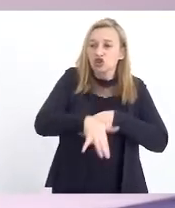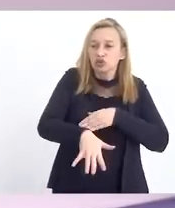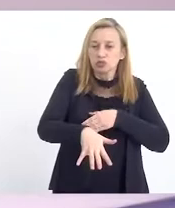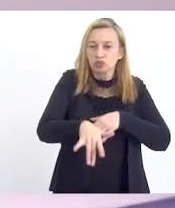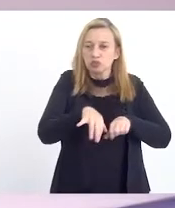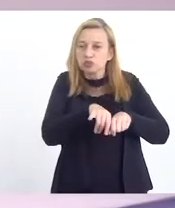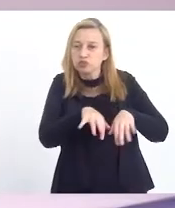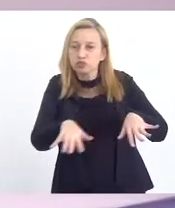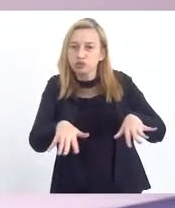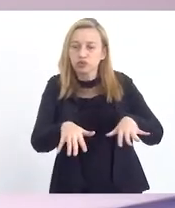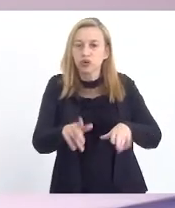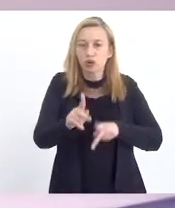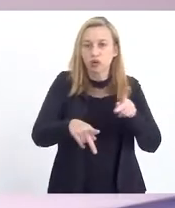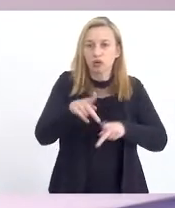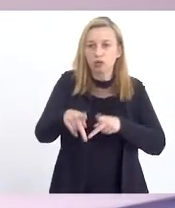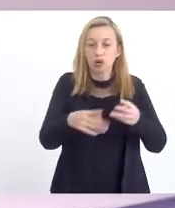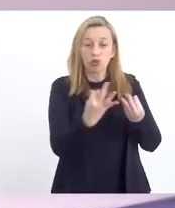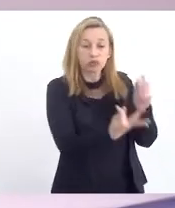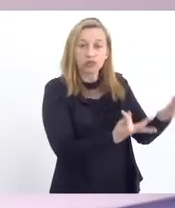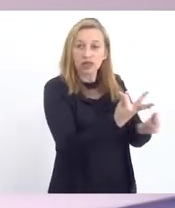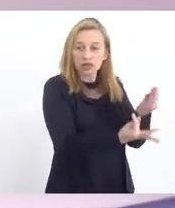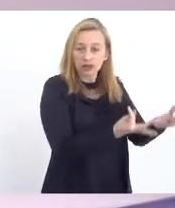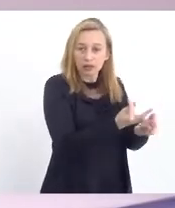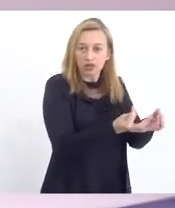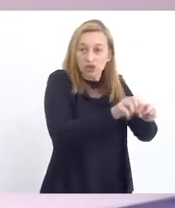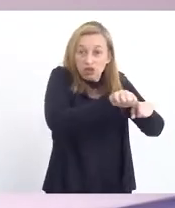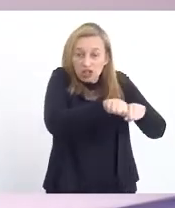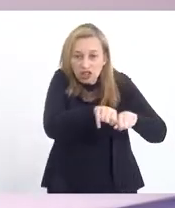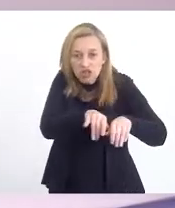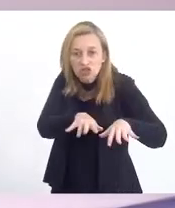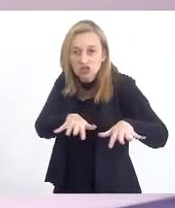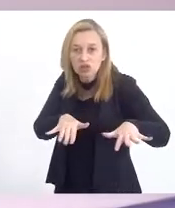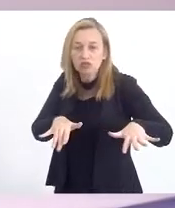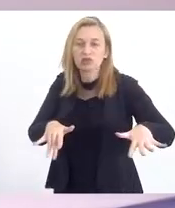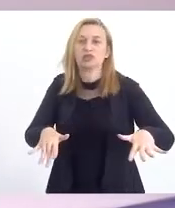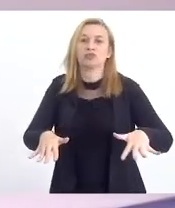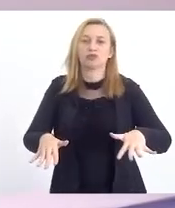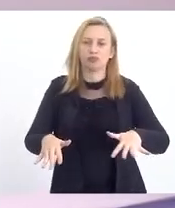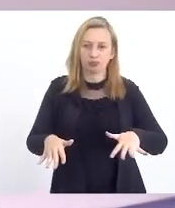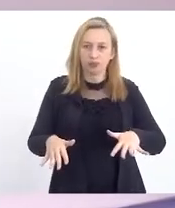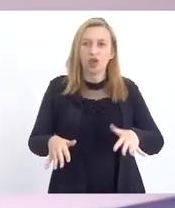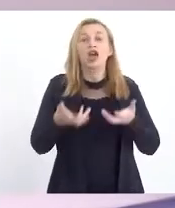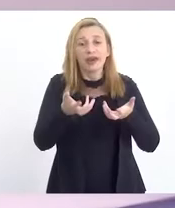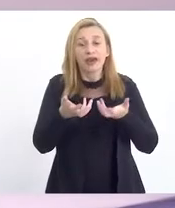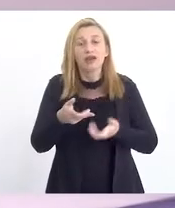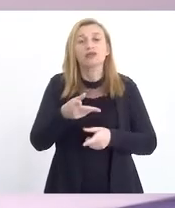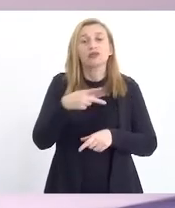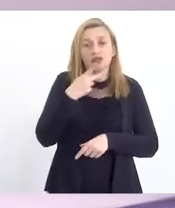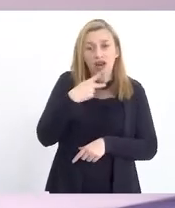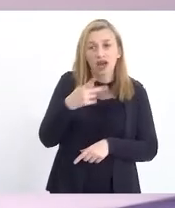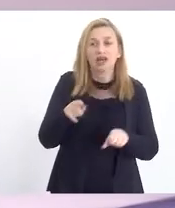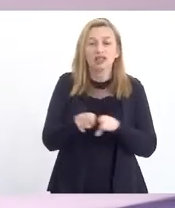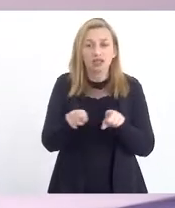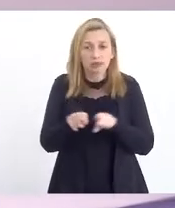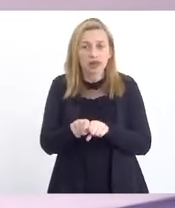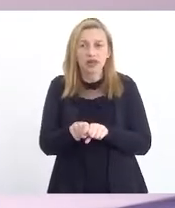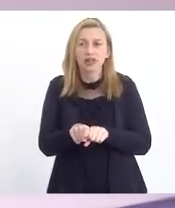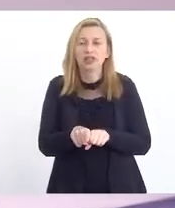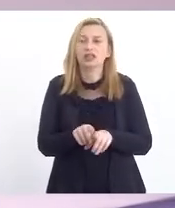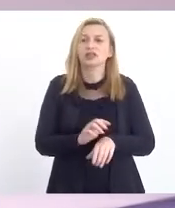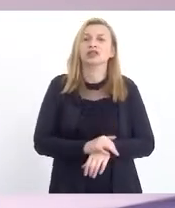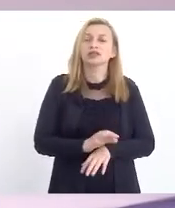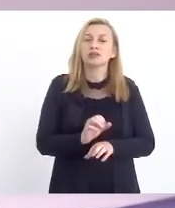três etapas são a coleta, o tratamento e a distribuição propriamente dita. Quero, inclusive, dizer de viva voz, para